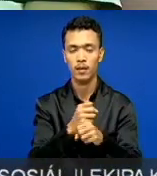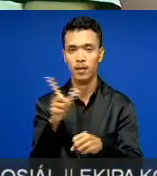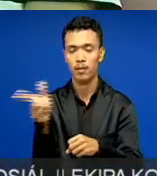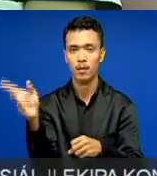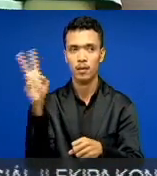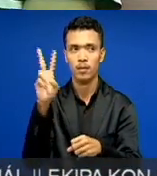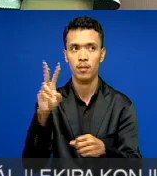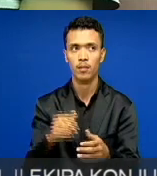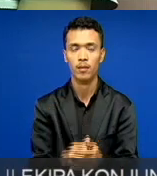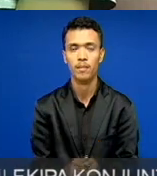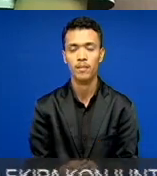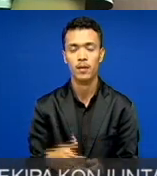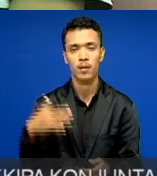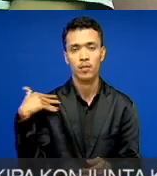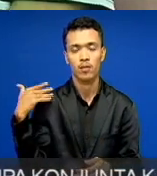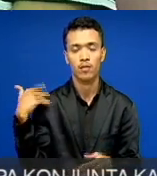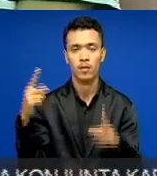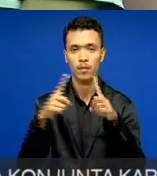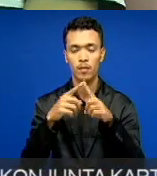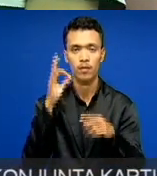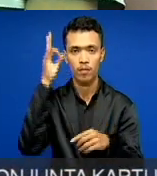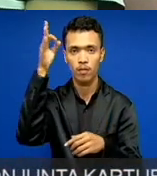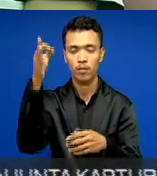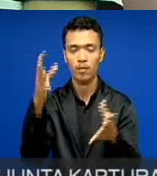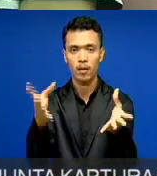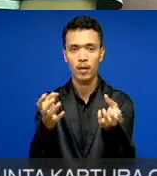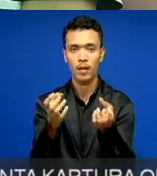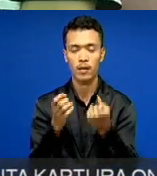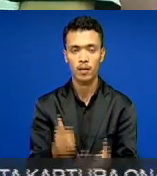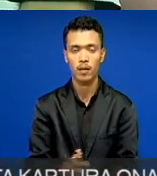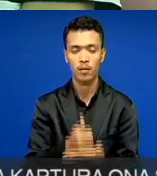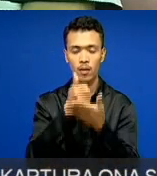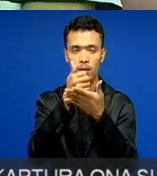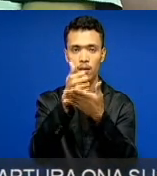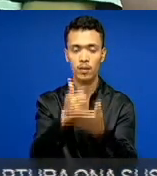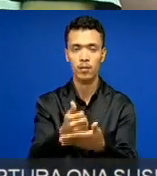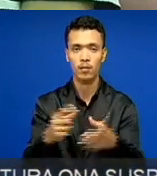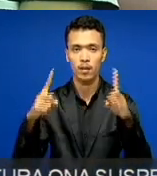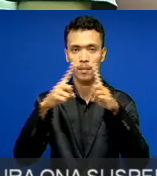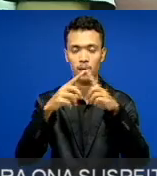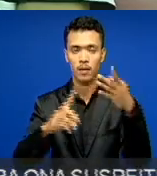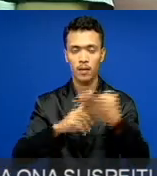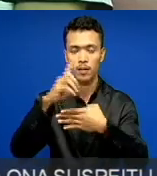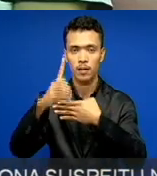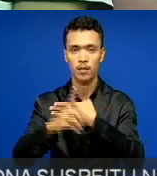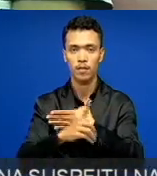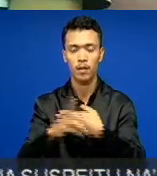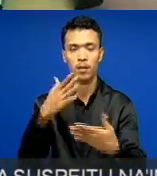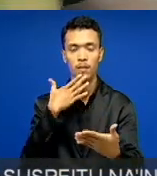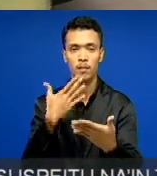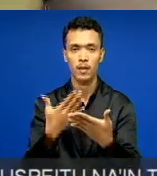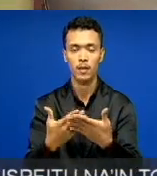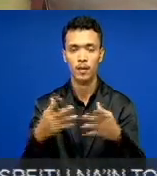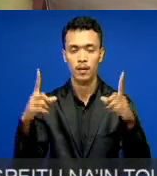para o futuro, macacara. Onde a tu contribui, boa nível mais para o desenvolvimento, nível mais positivo,